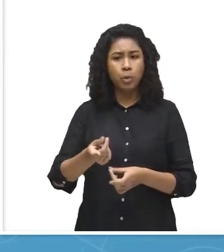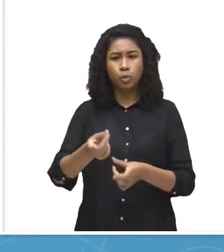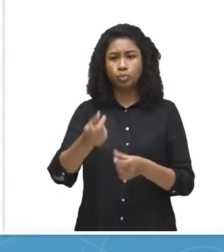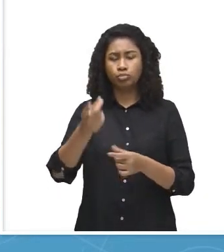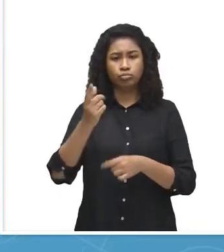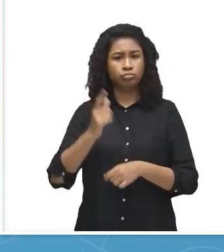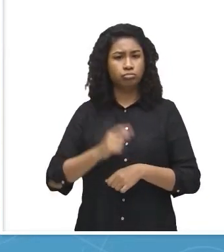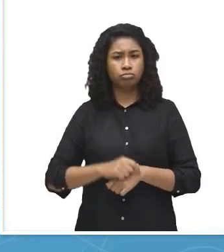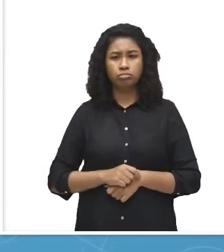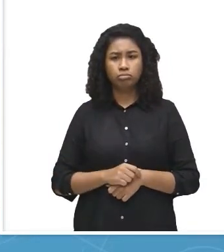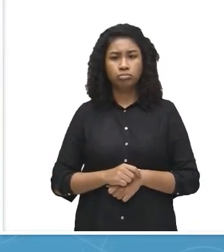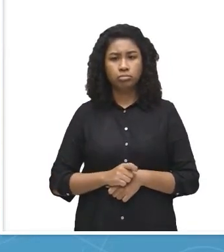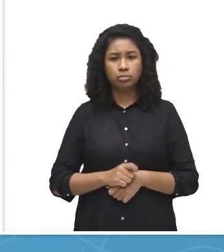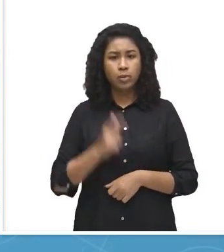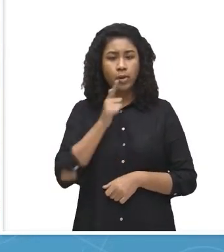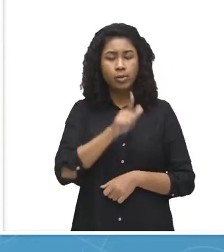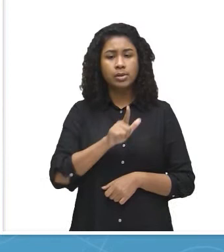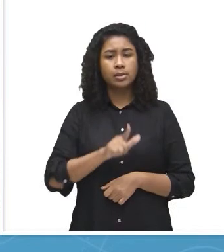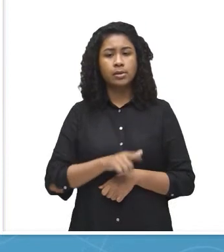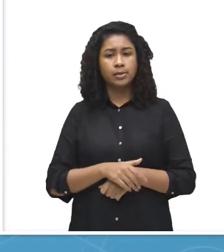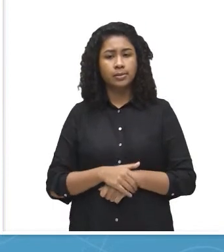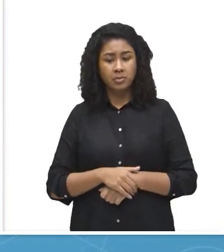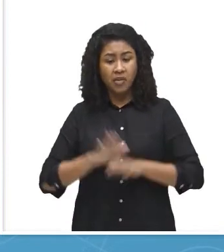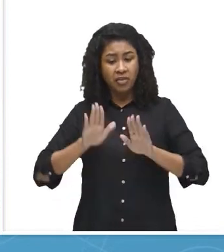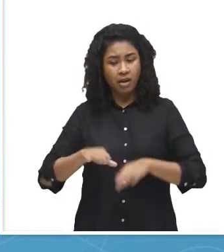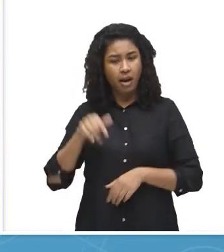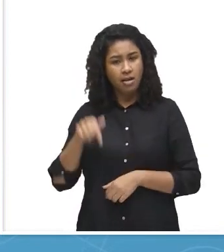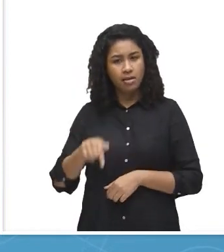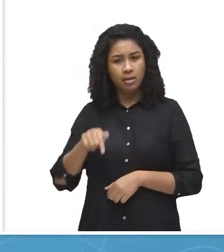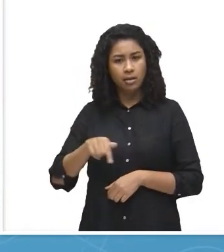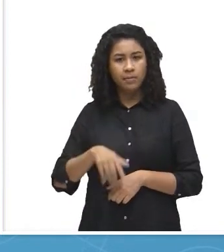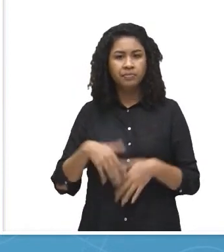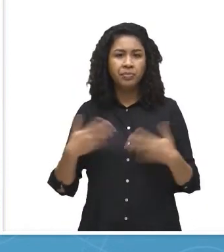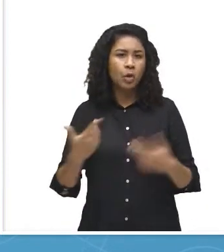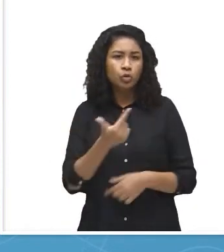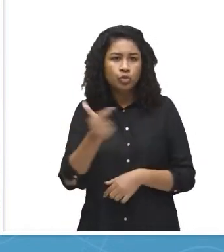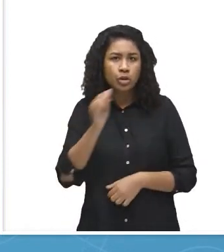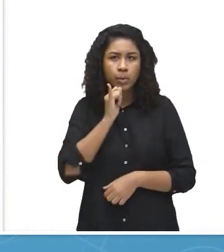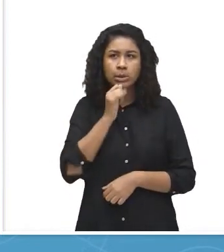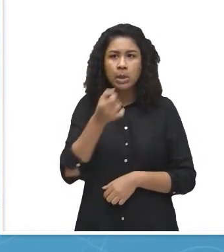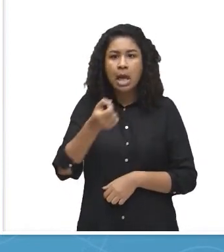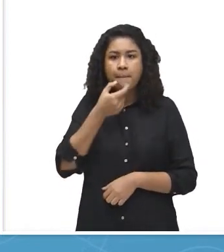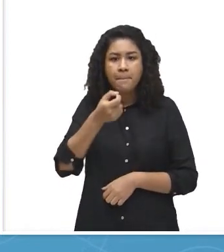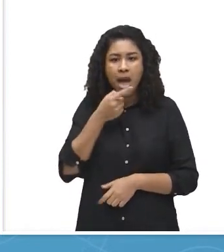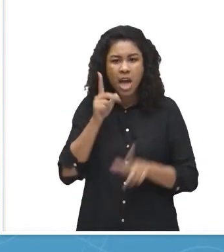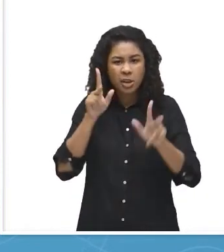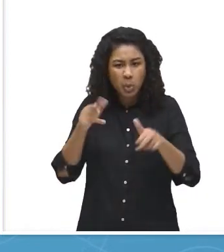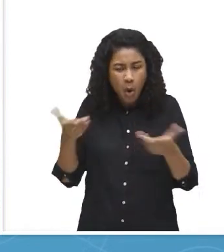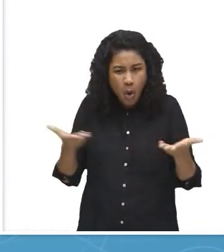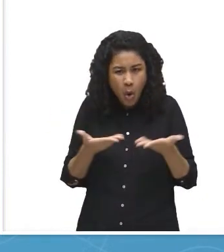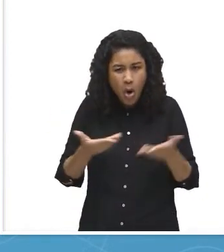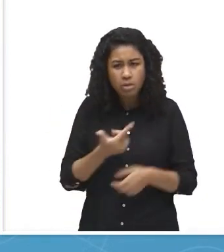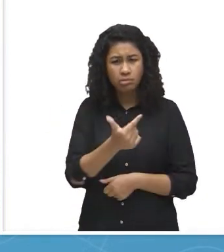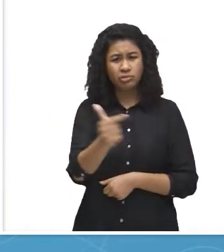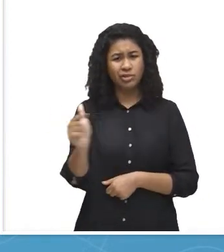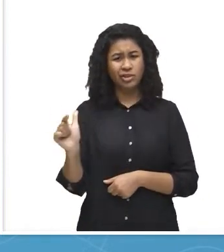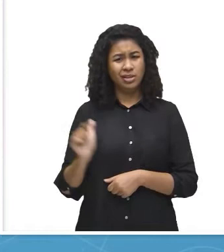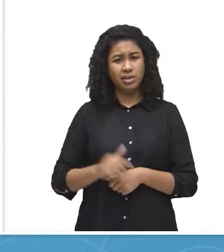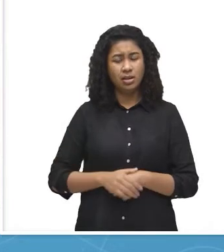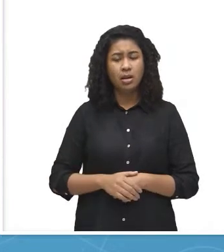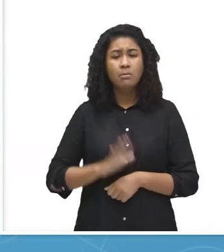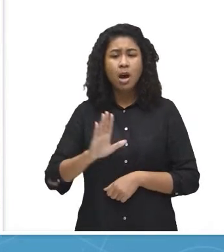maior número de tempo, por assim dizer, na guerra. E naquela época não existiam os medicamentos que a gente conhece hoje. Por exemplo, se você se